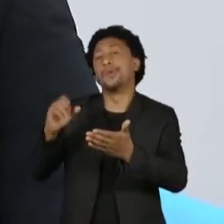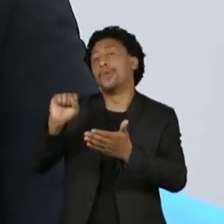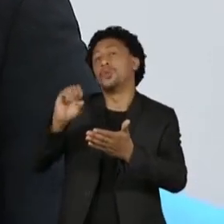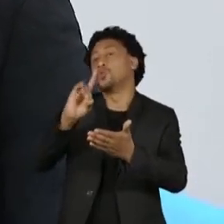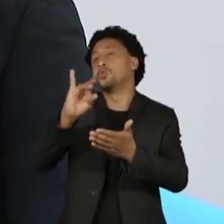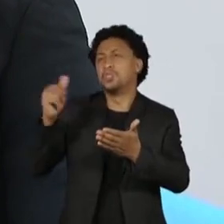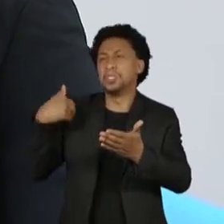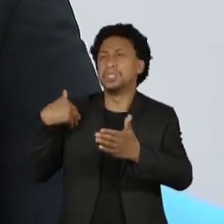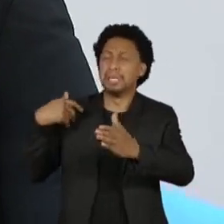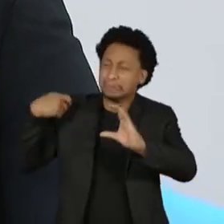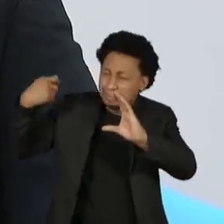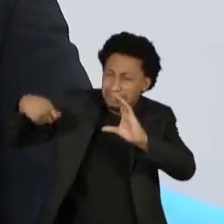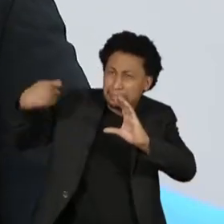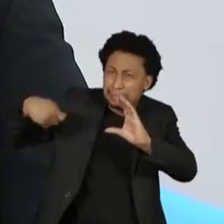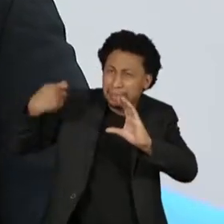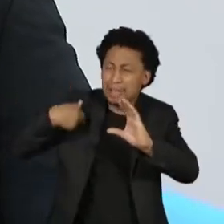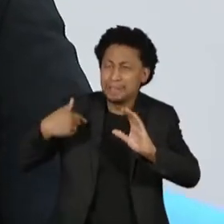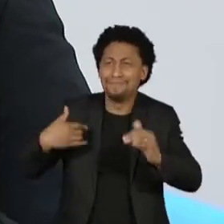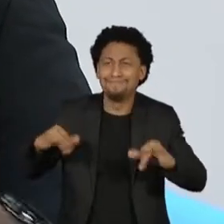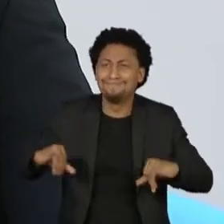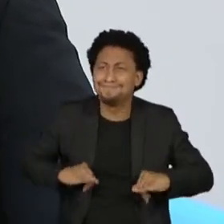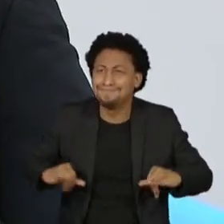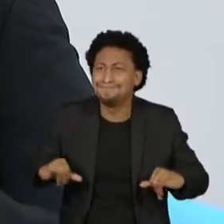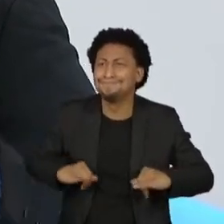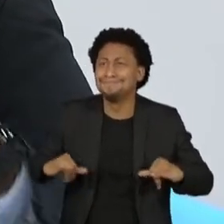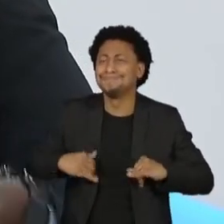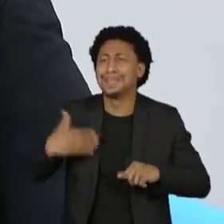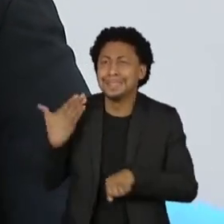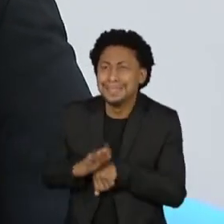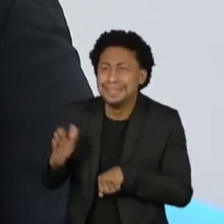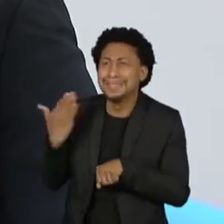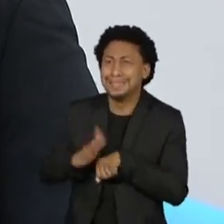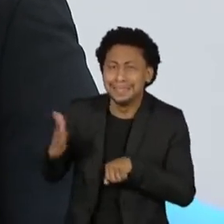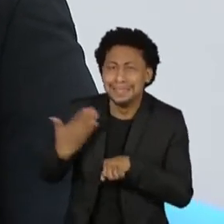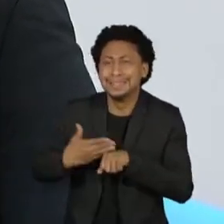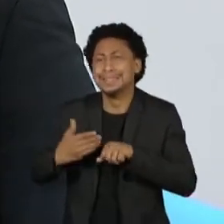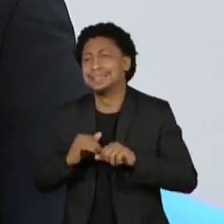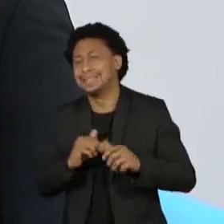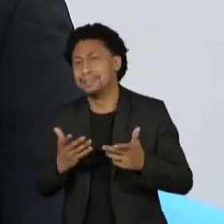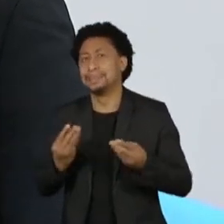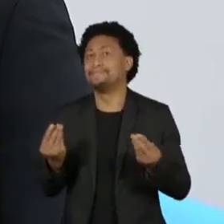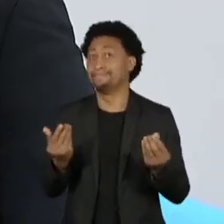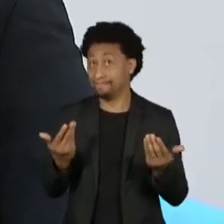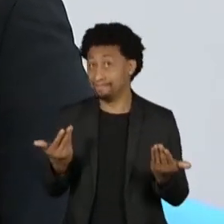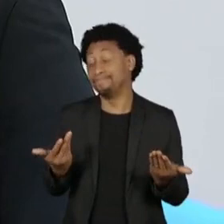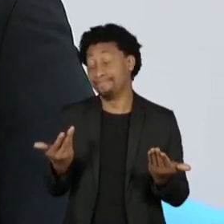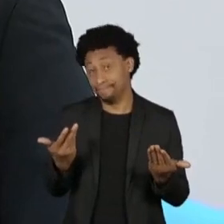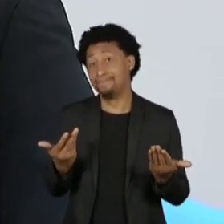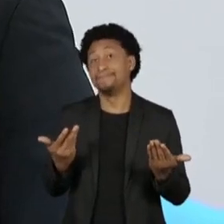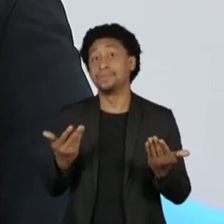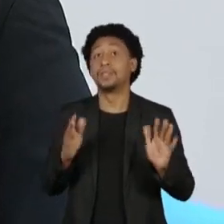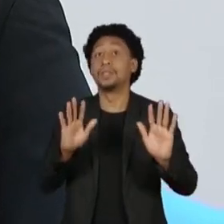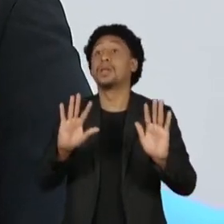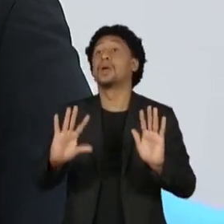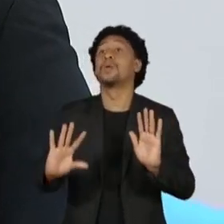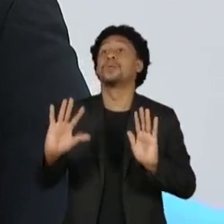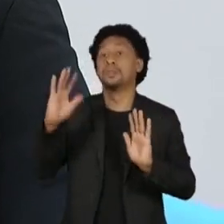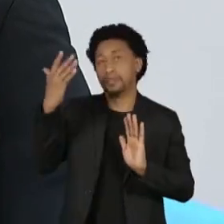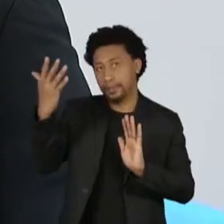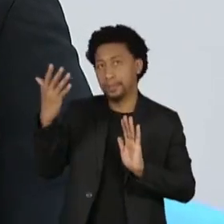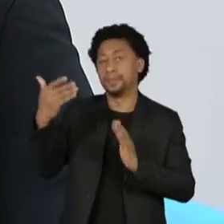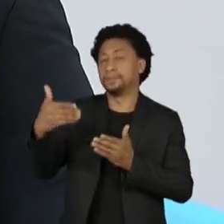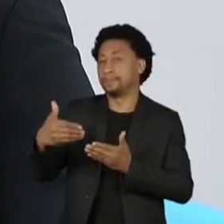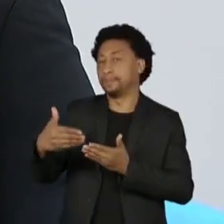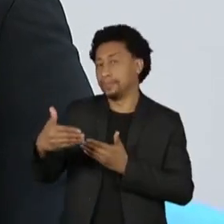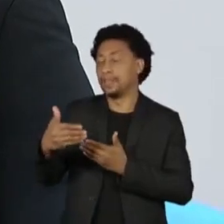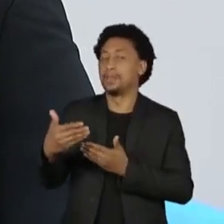um louco lá sofrendo muito eu e Bruno e uma hora eu olhei para o Wagner